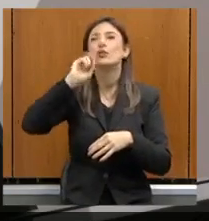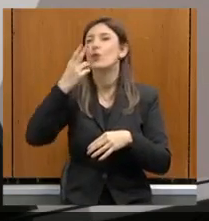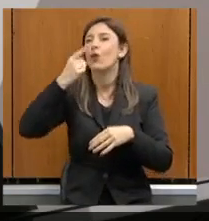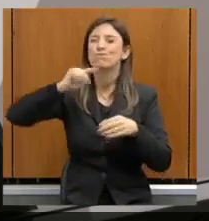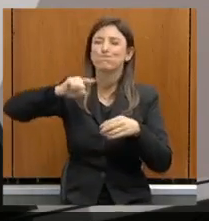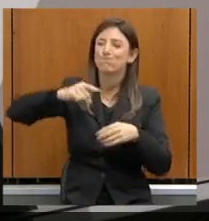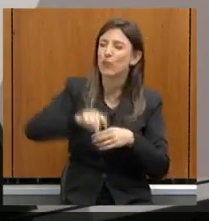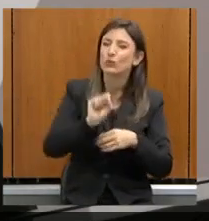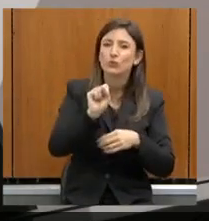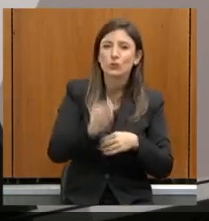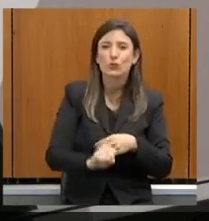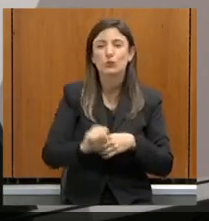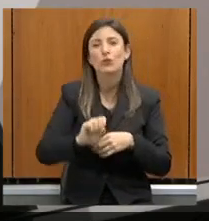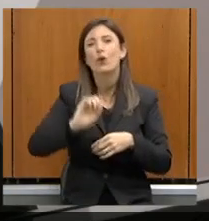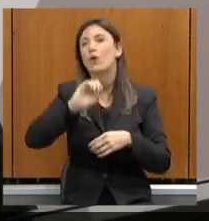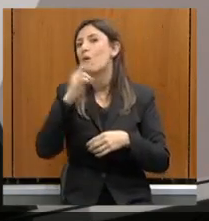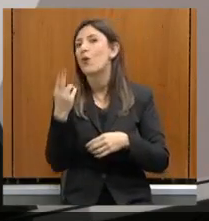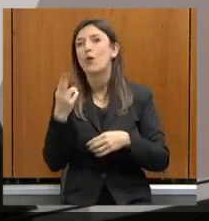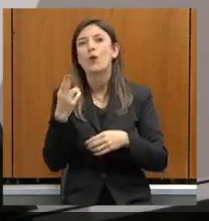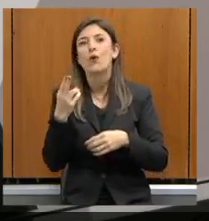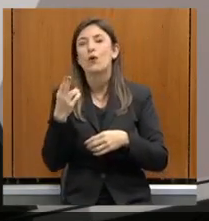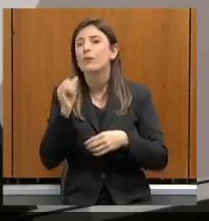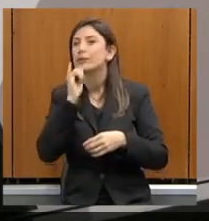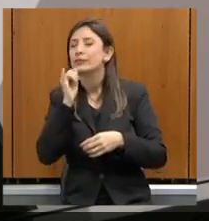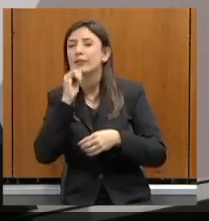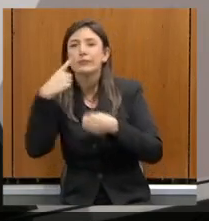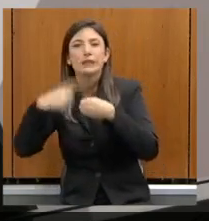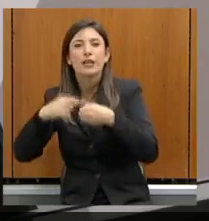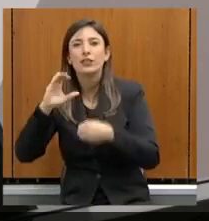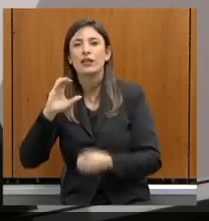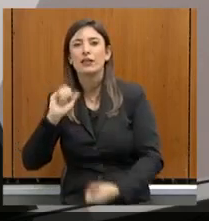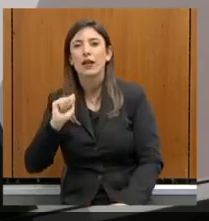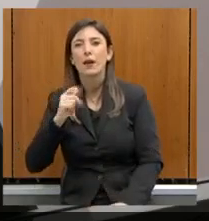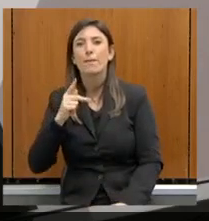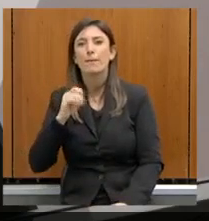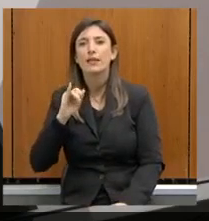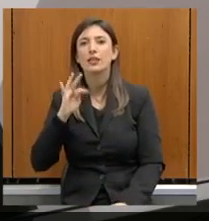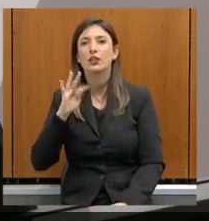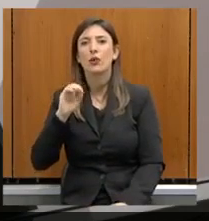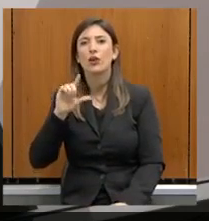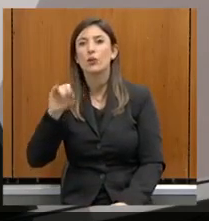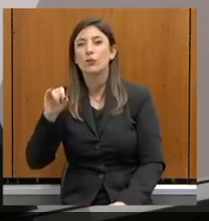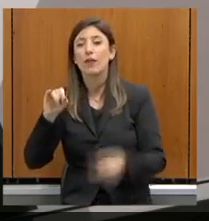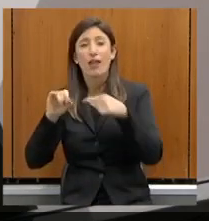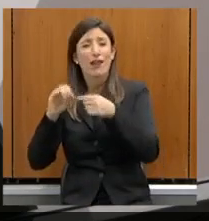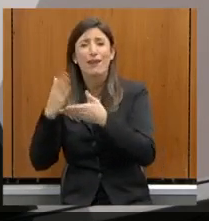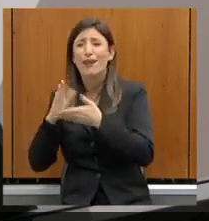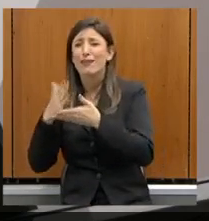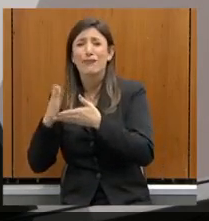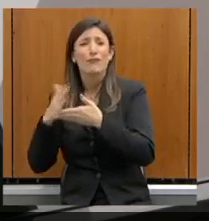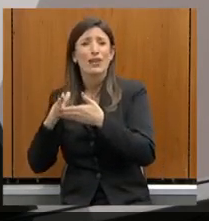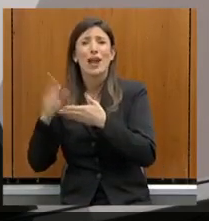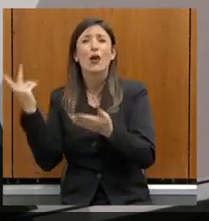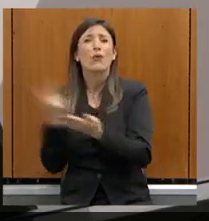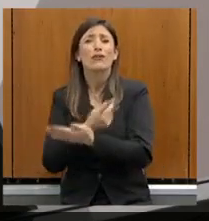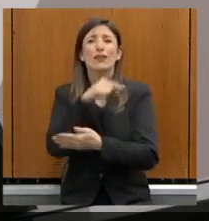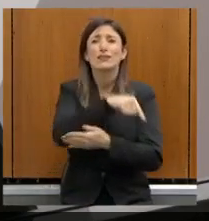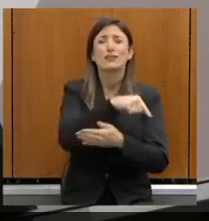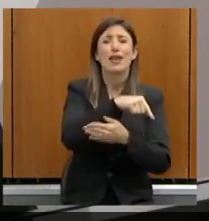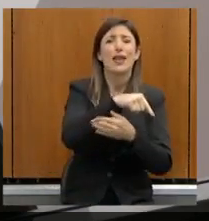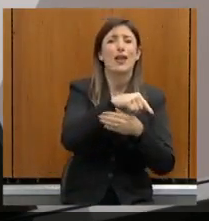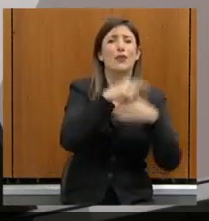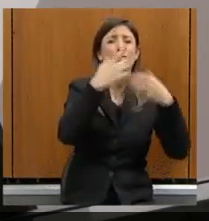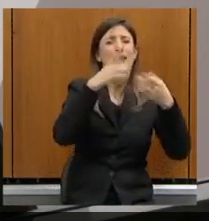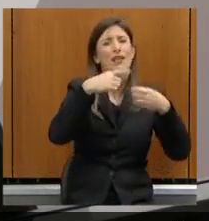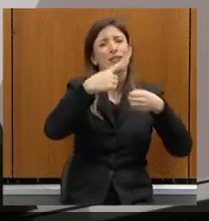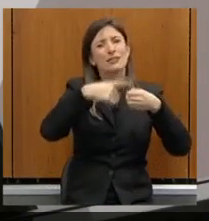de Capitólio que não tem nada a ver com o que aconteceu em Brumadinho sofreu porque é o nome Minas